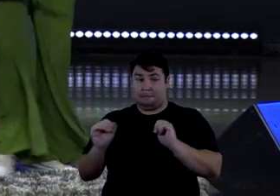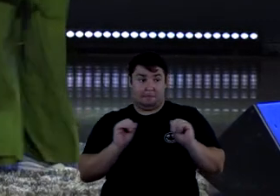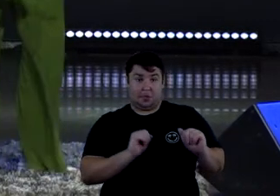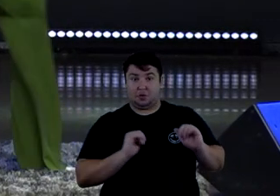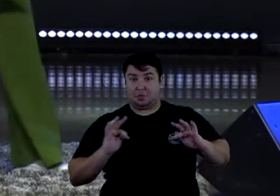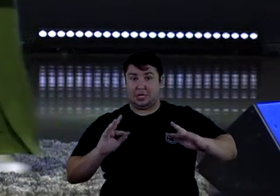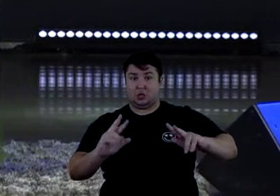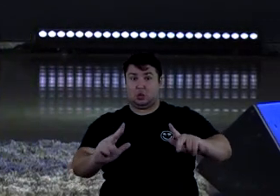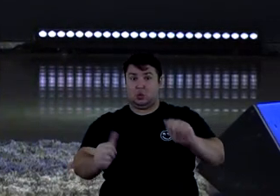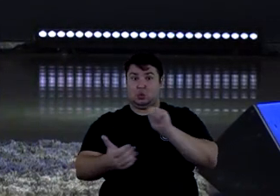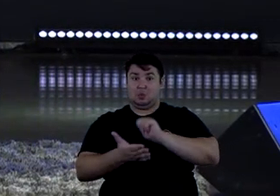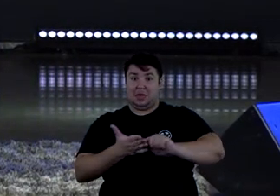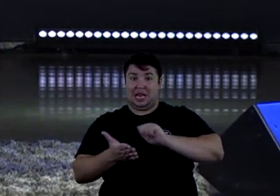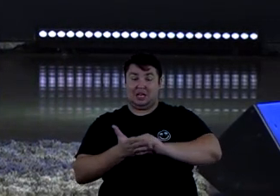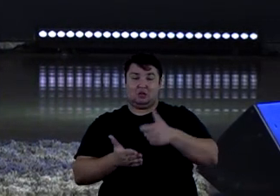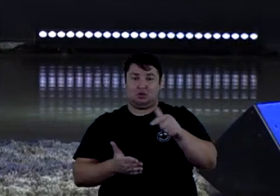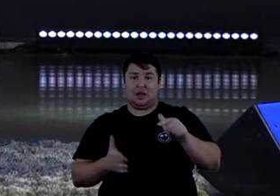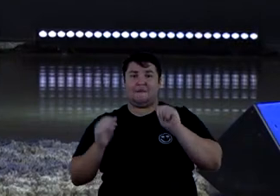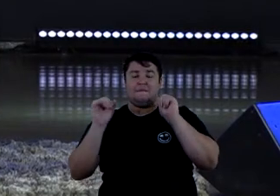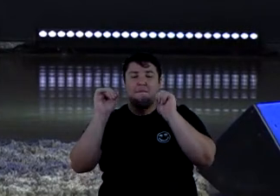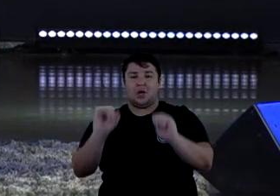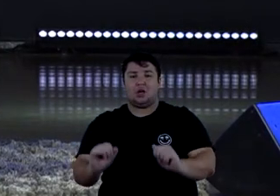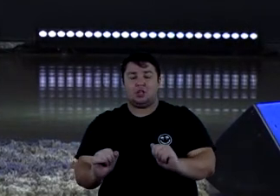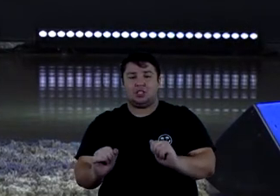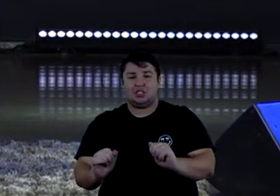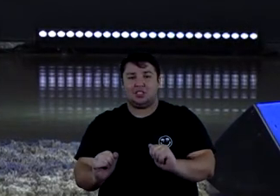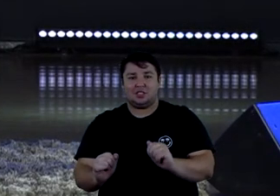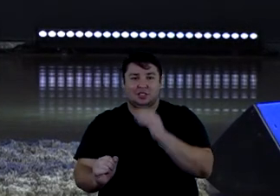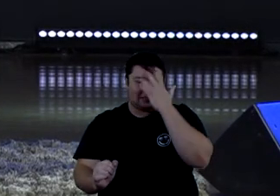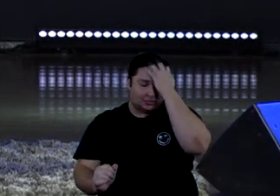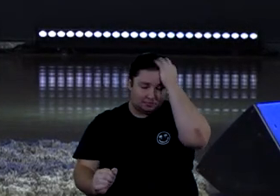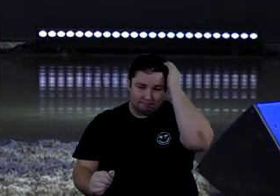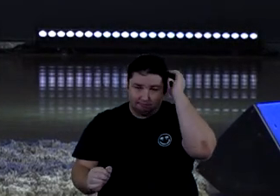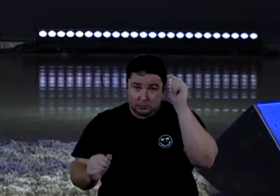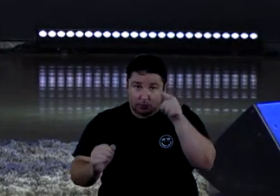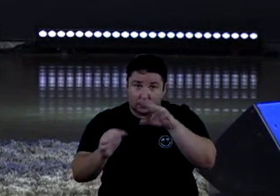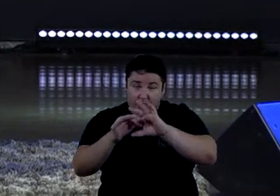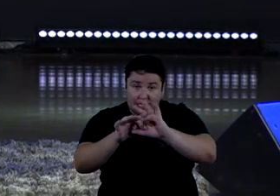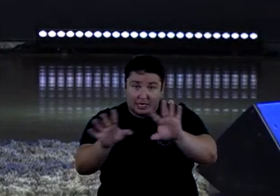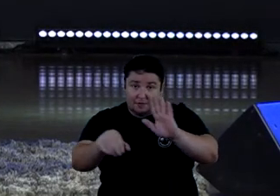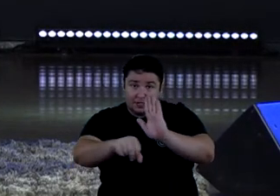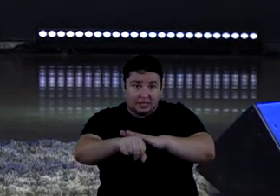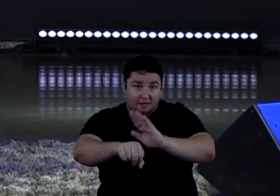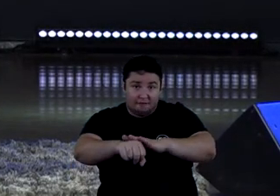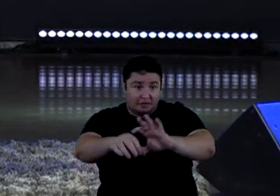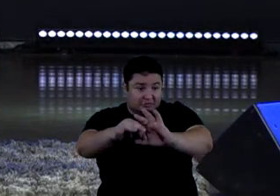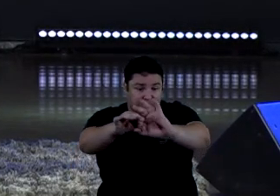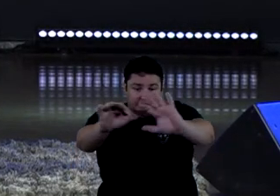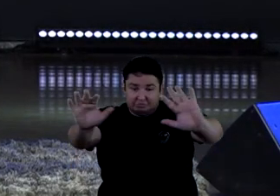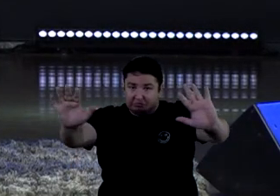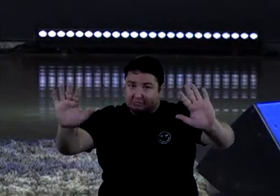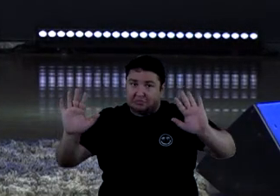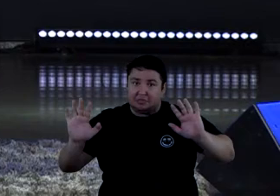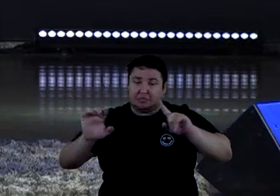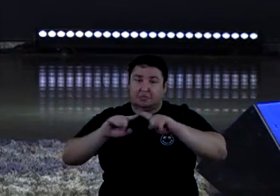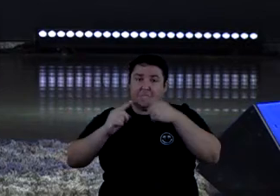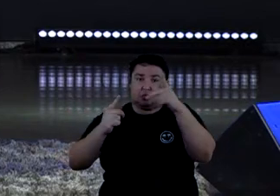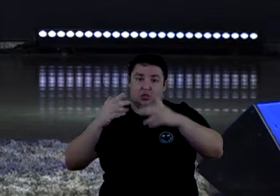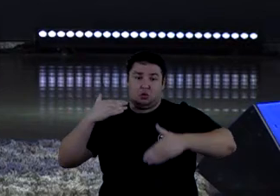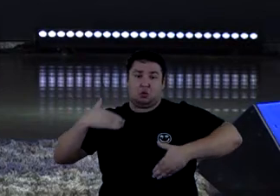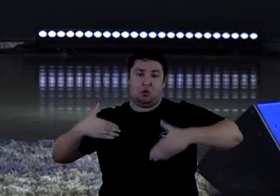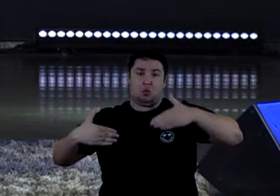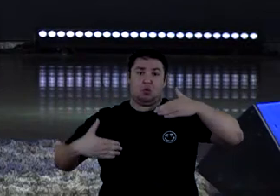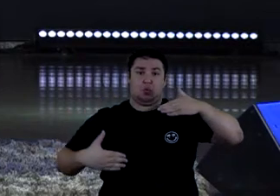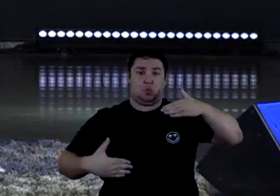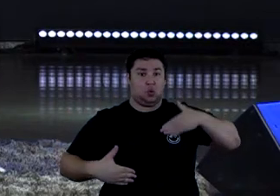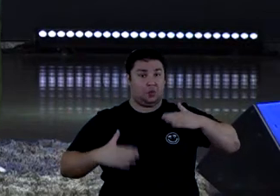porque tudo que não está escrito, pode. Cara, você é livre, você pode fazer o que você quiser, mas a Bíblia diz que o teu corpo é templo do